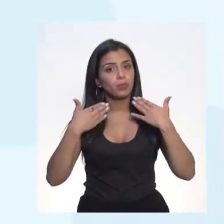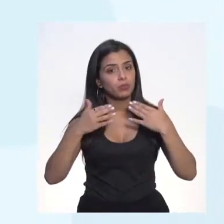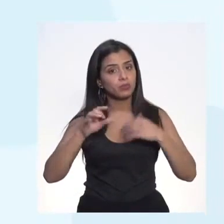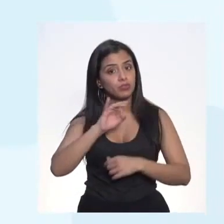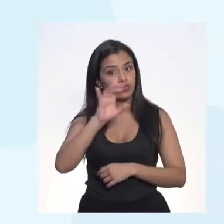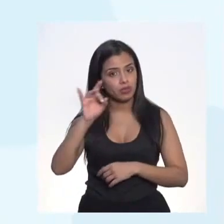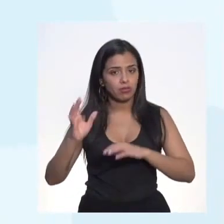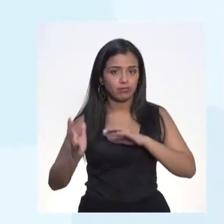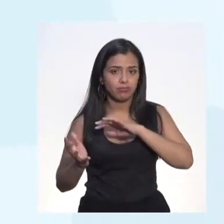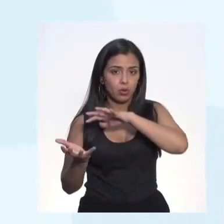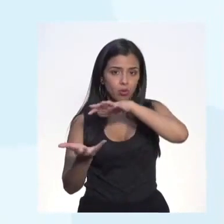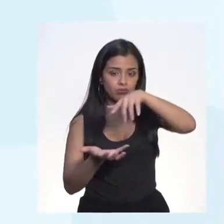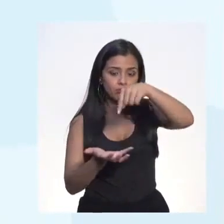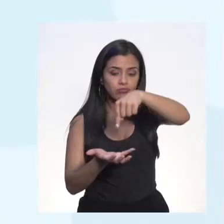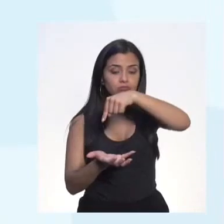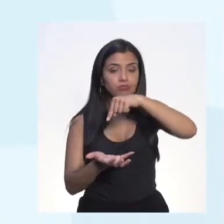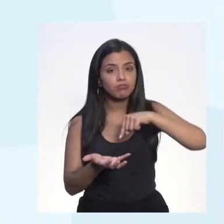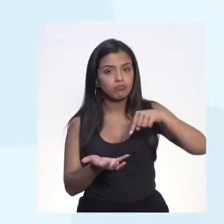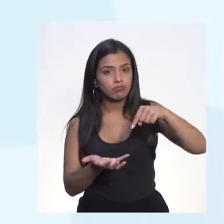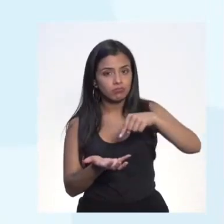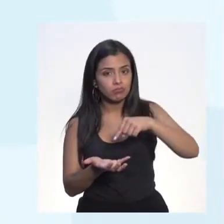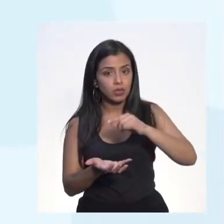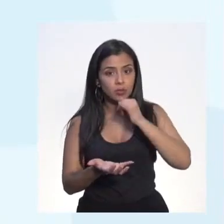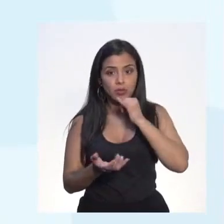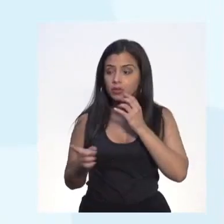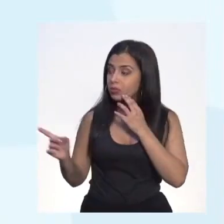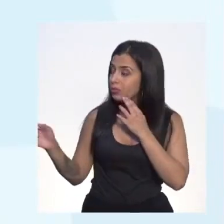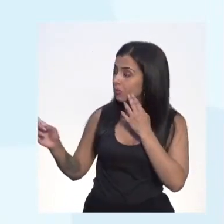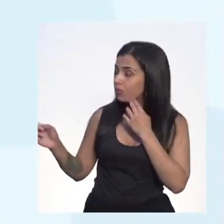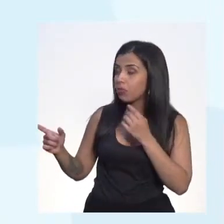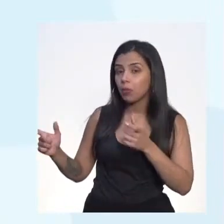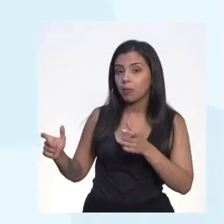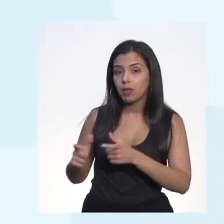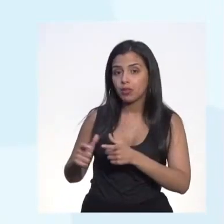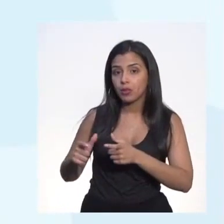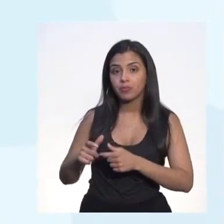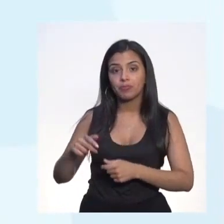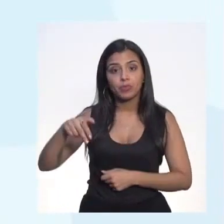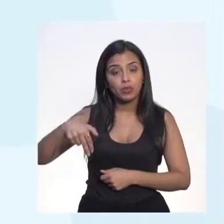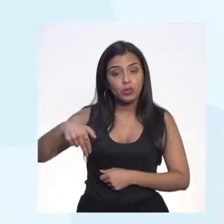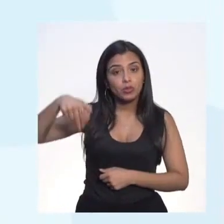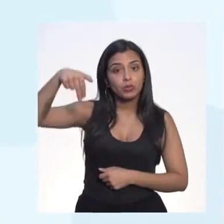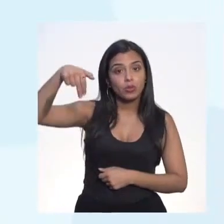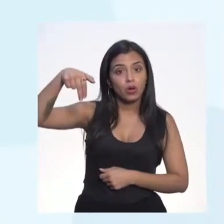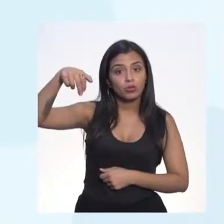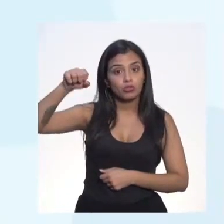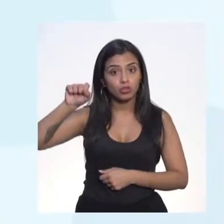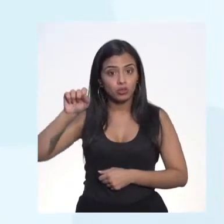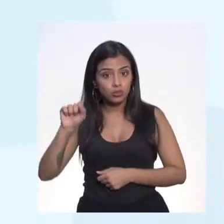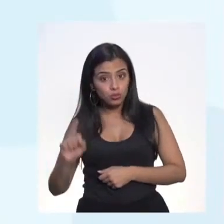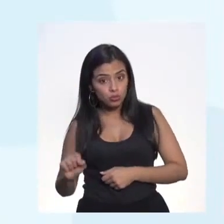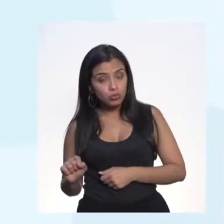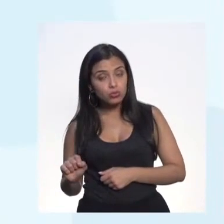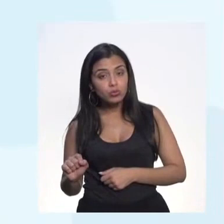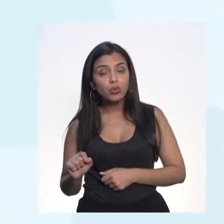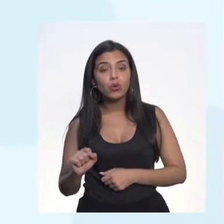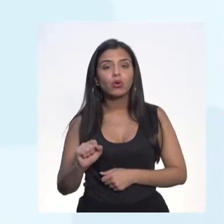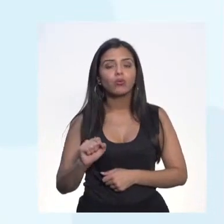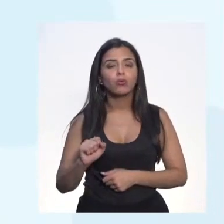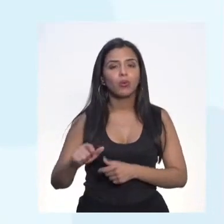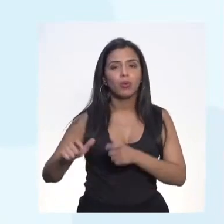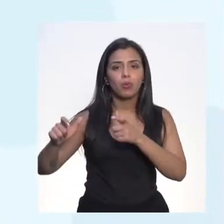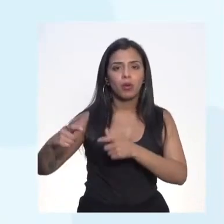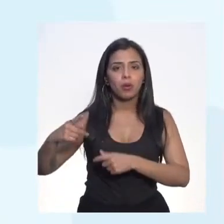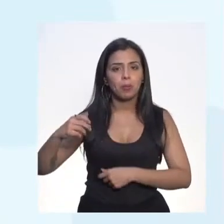no mapa menor que tem as 3 zonas térmicas. Ao norte, ao extremo norte e ao extremo sul, as zonas polares,